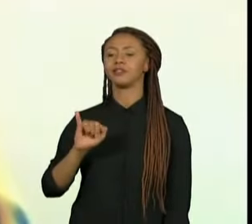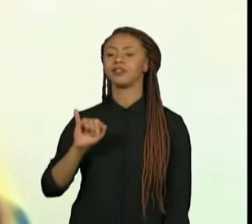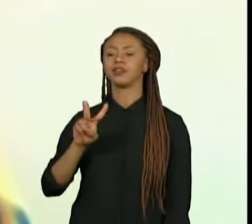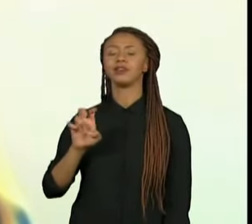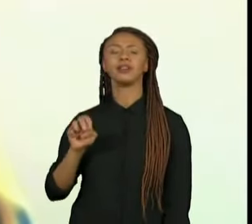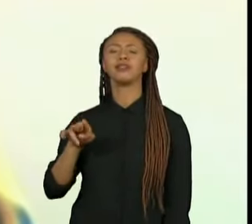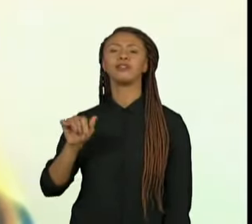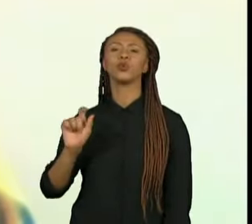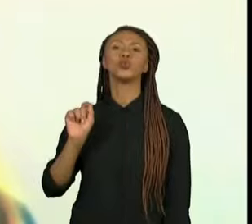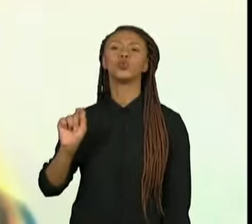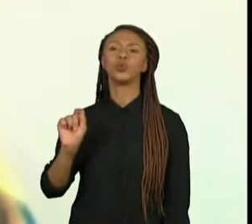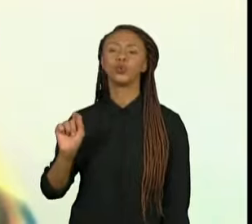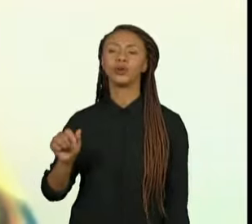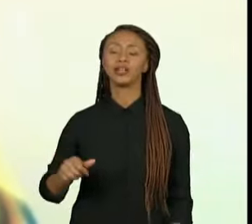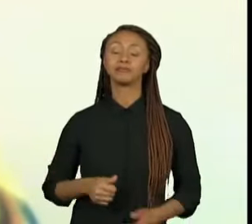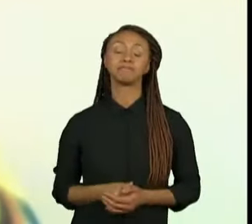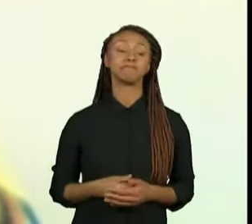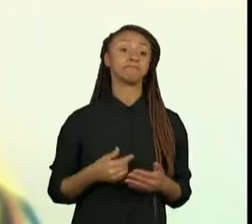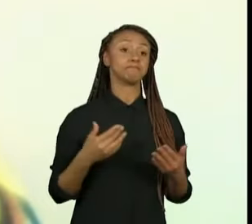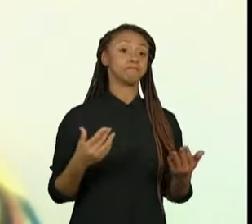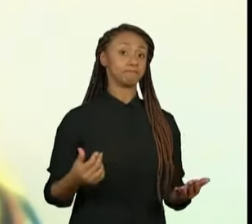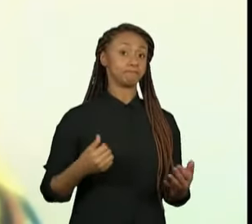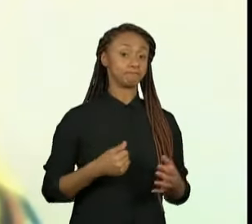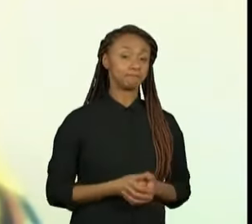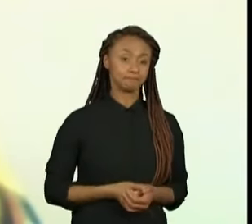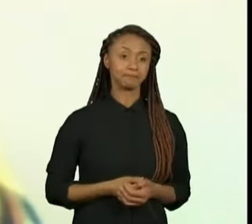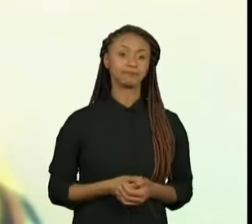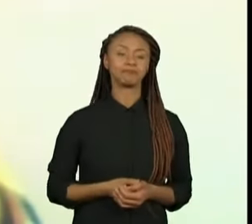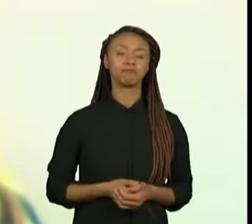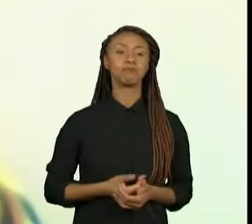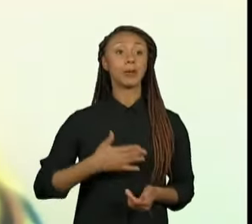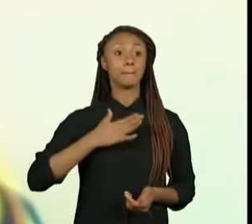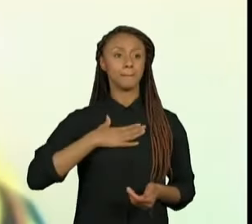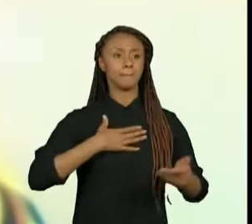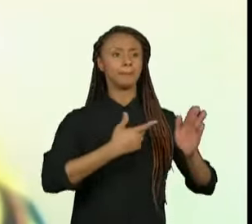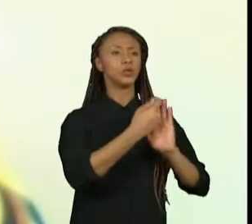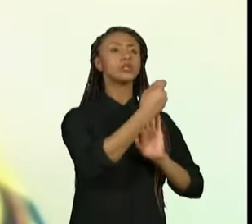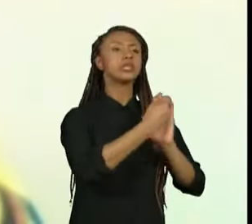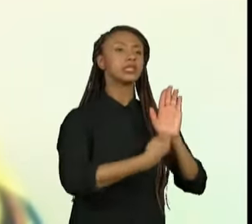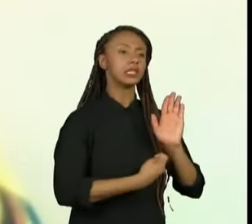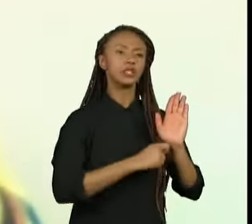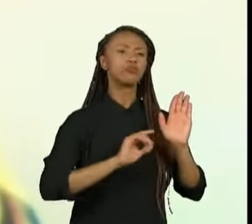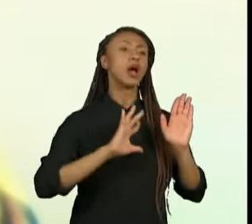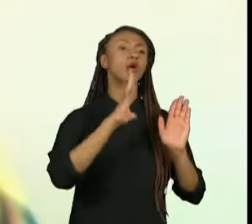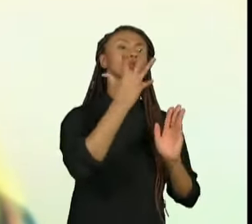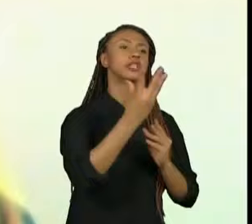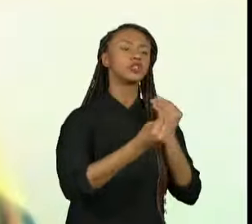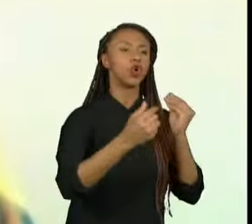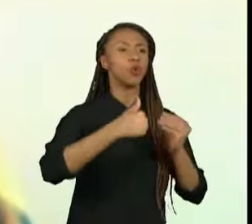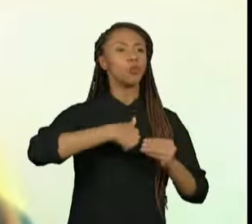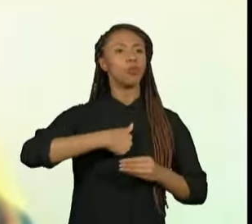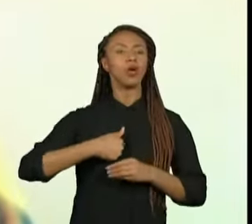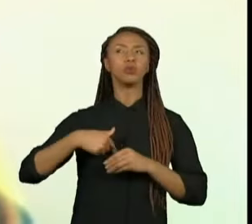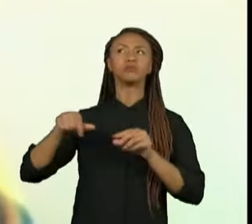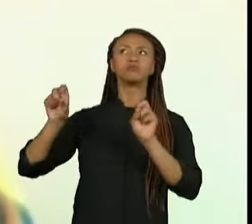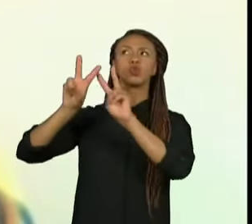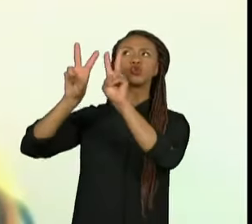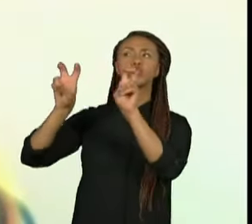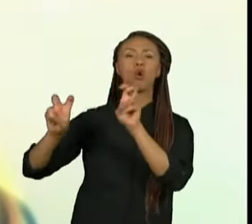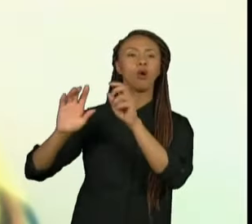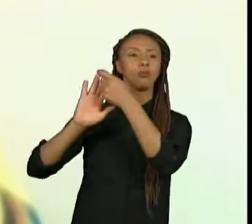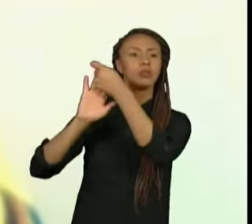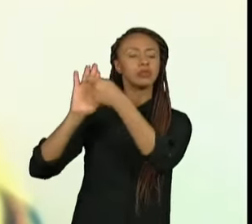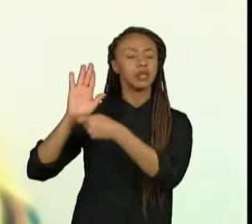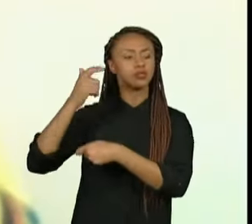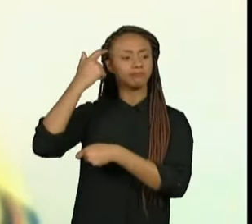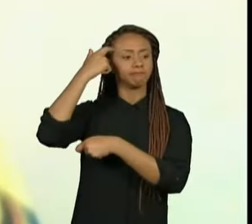Primeiro, o meu texto, ele nasce muito de ficar matutando o texto, de ficar pensando no